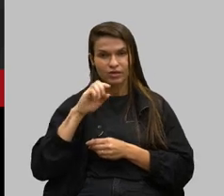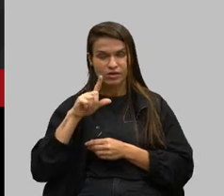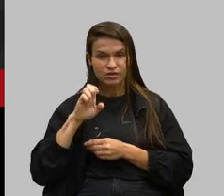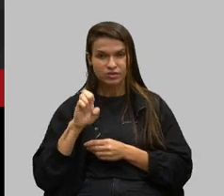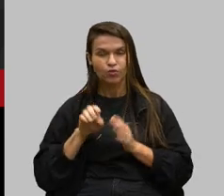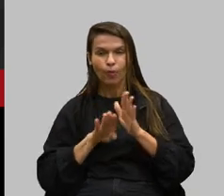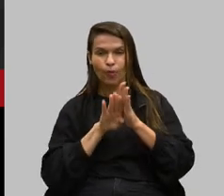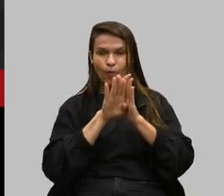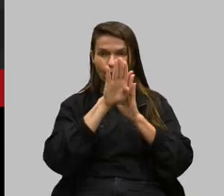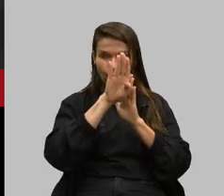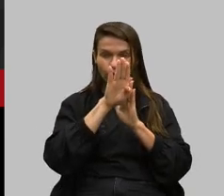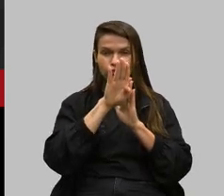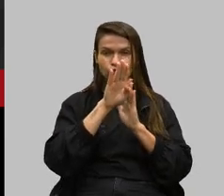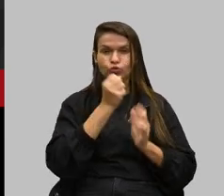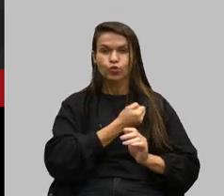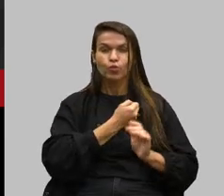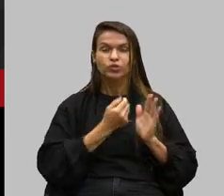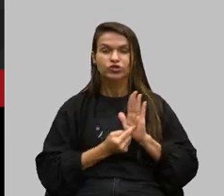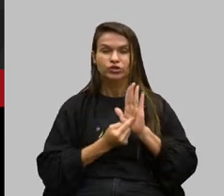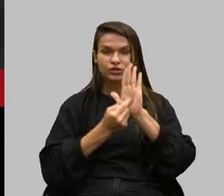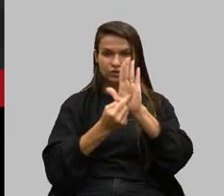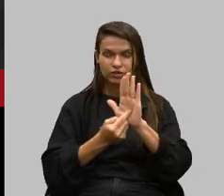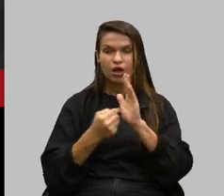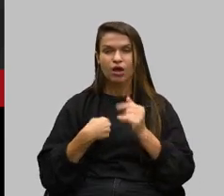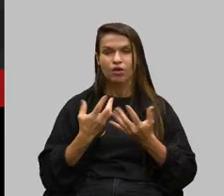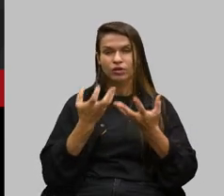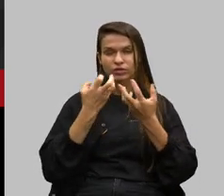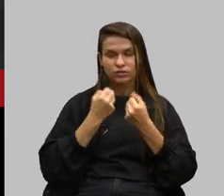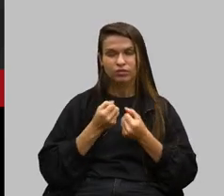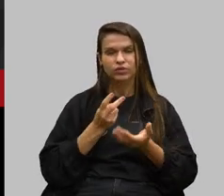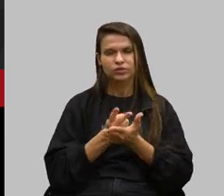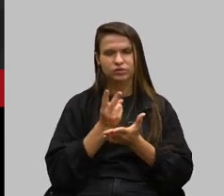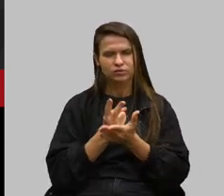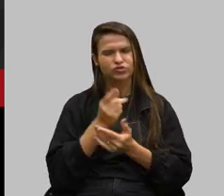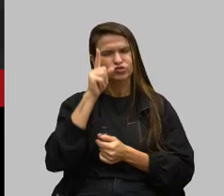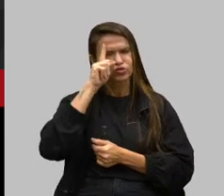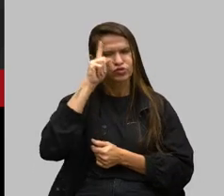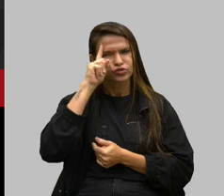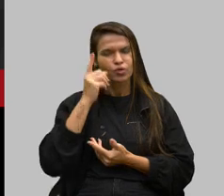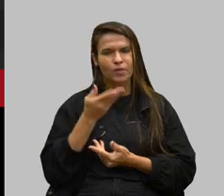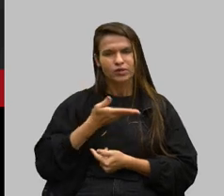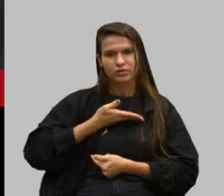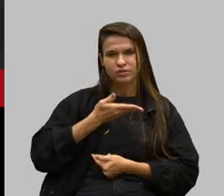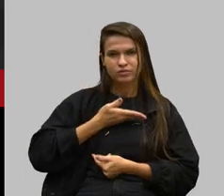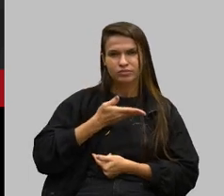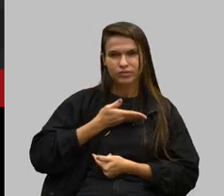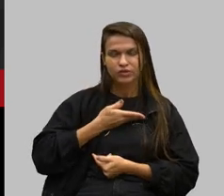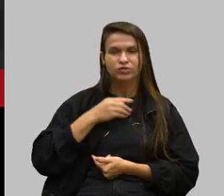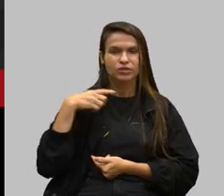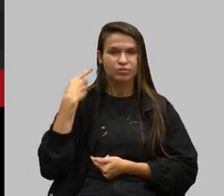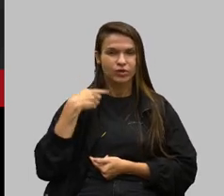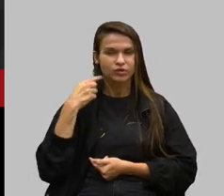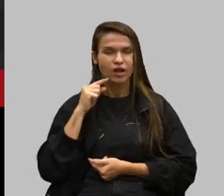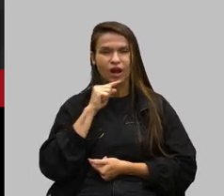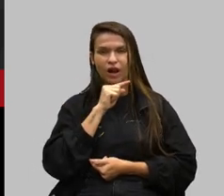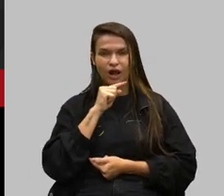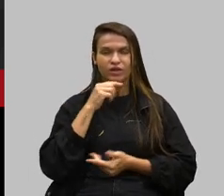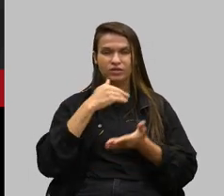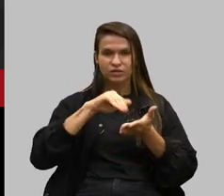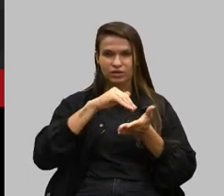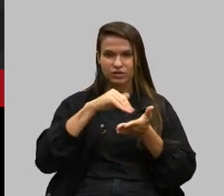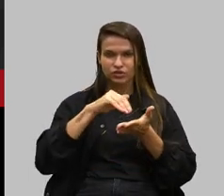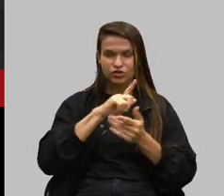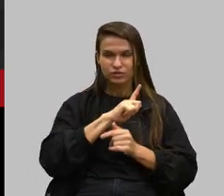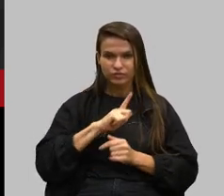número de indicações eu recebo constantemente diariamente meus colegas nossos colegas deputados lá na secretaria de